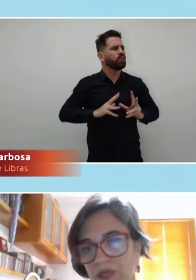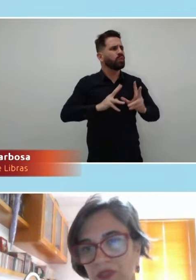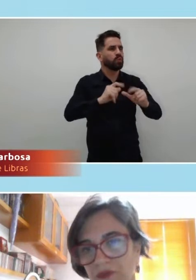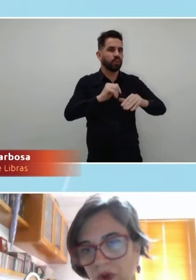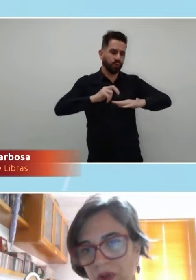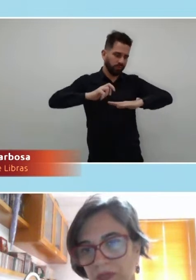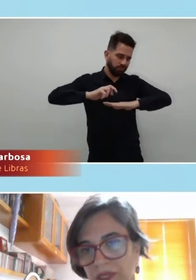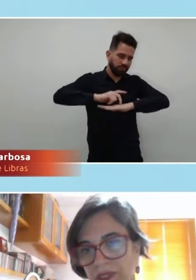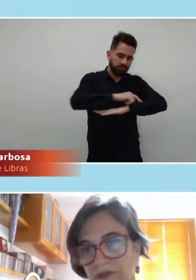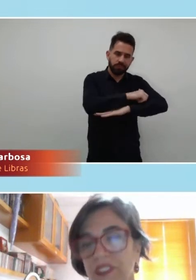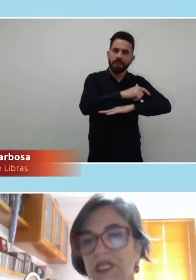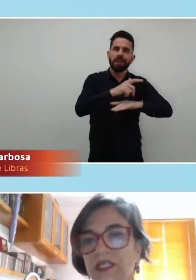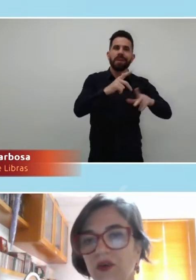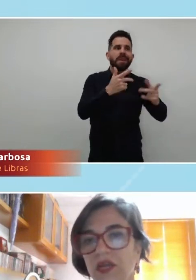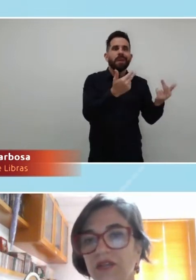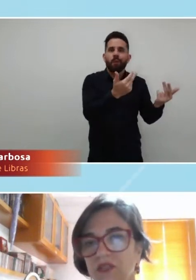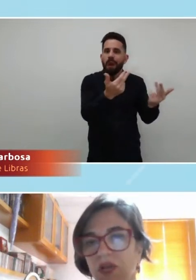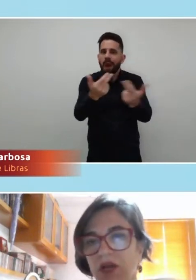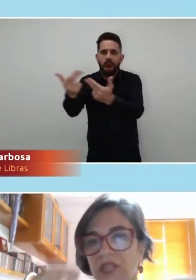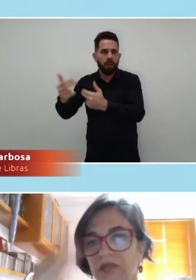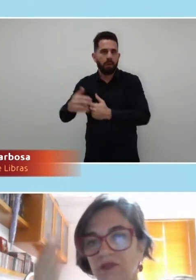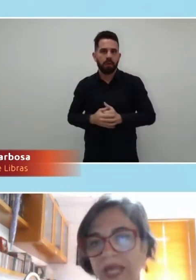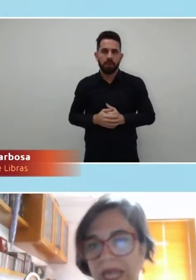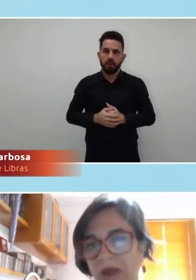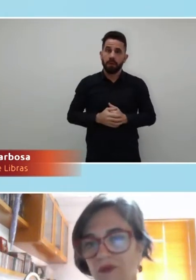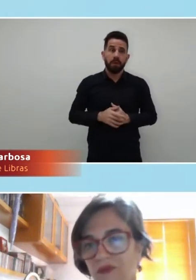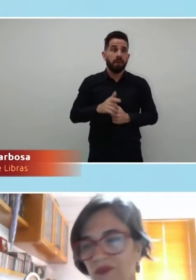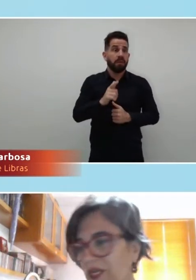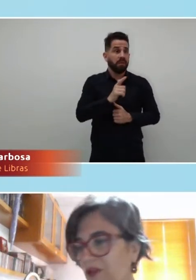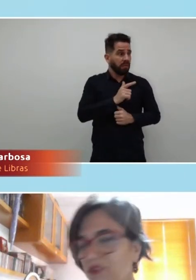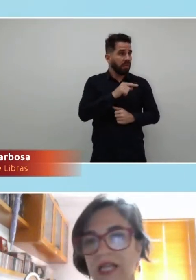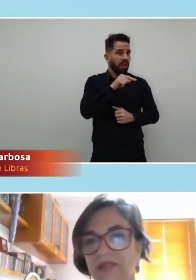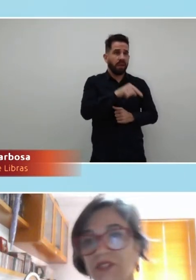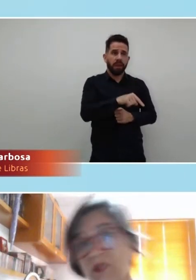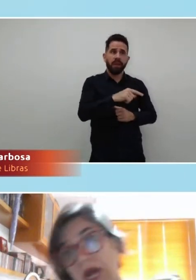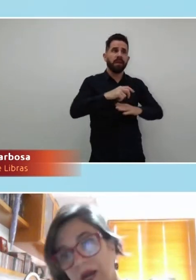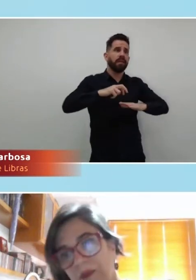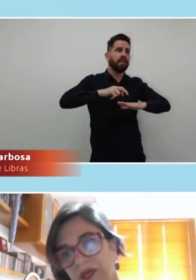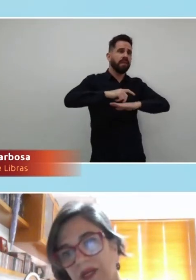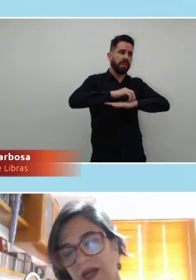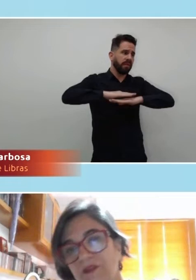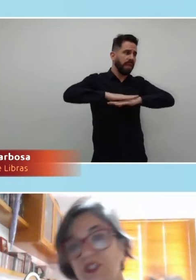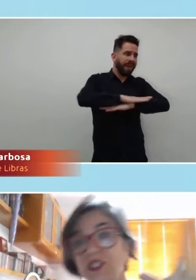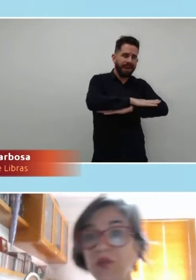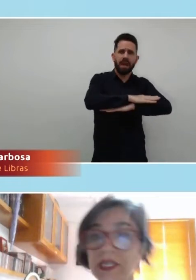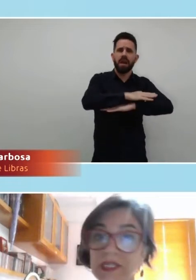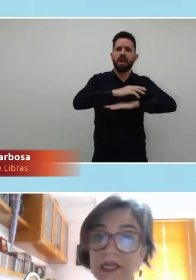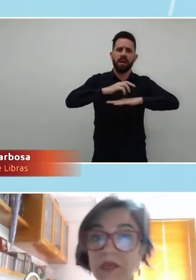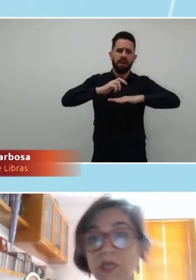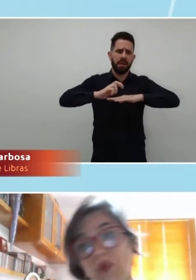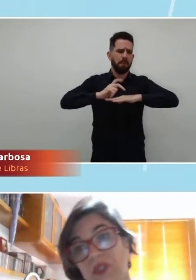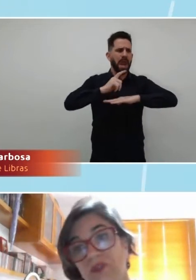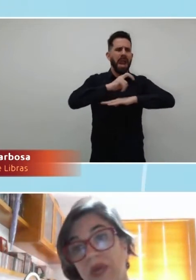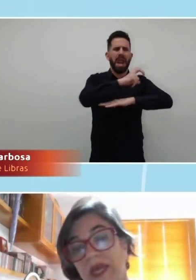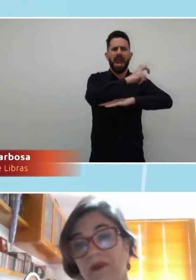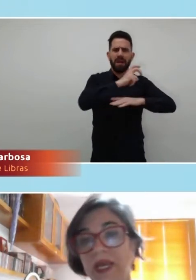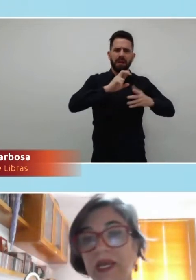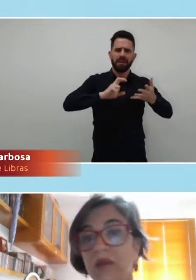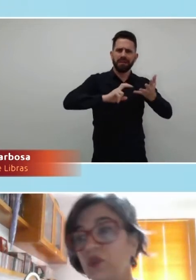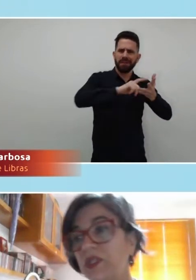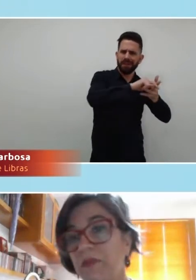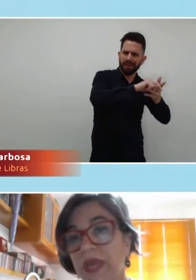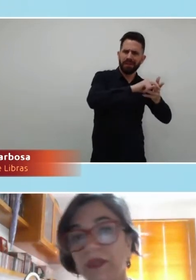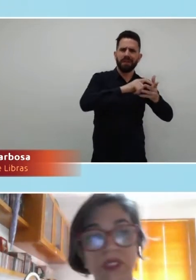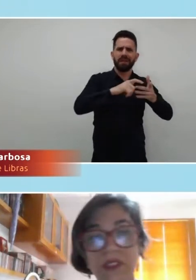elemento uniforme. Você anda em Goiânia, você tem uma calçada, um degrau, outra calçada, você tem uma rampa. Aí você tem um que é cerâmica e o outro não é. Um é grama,